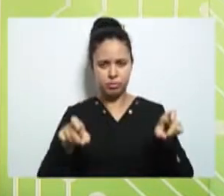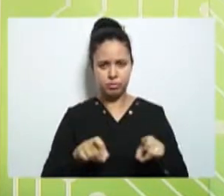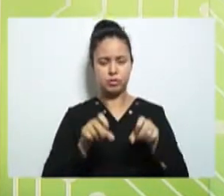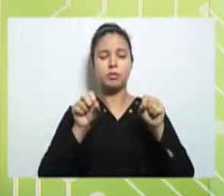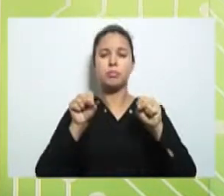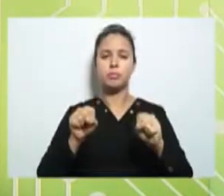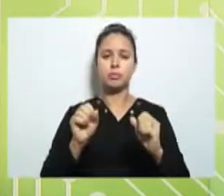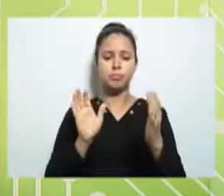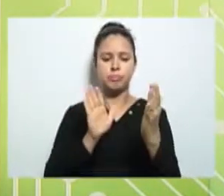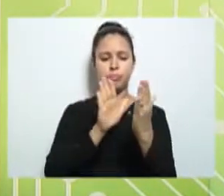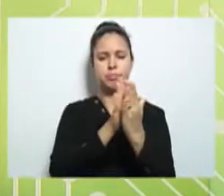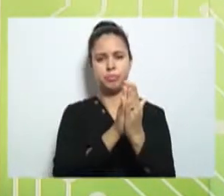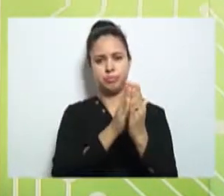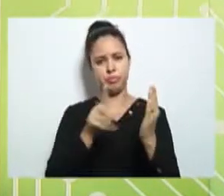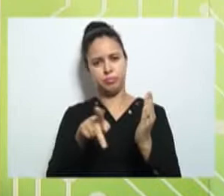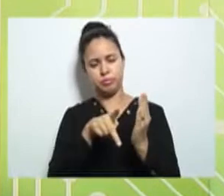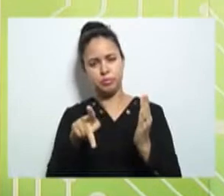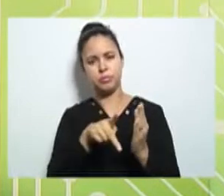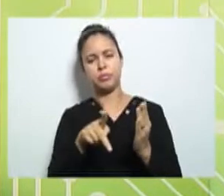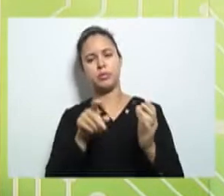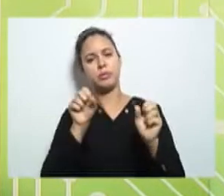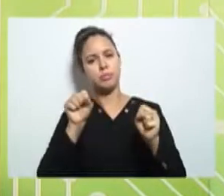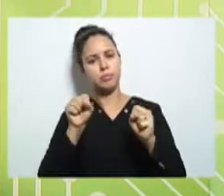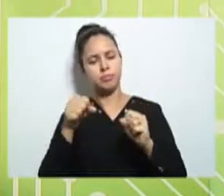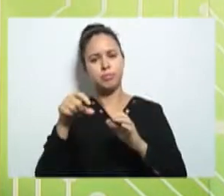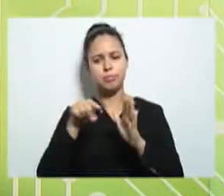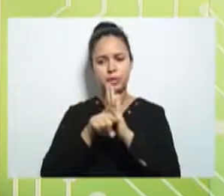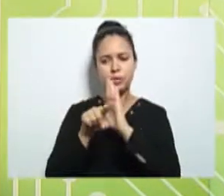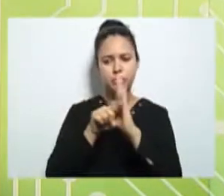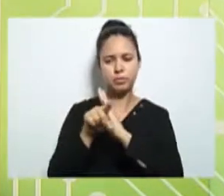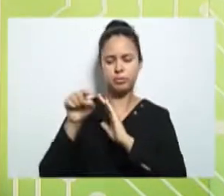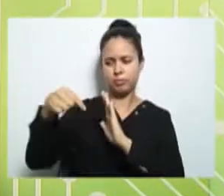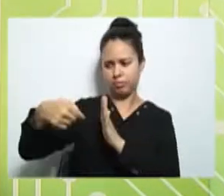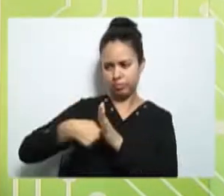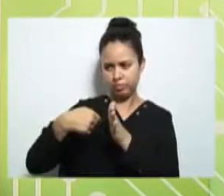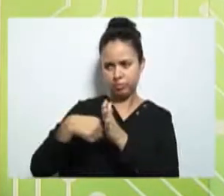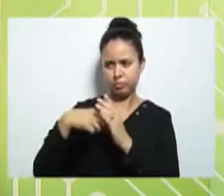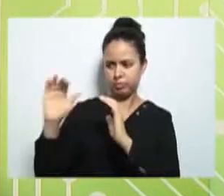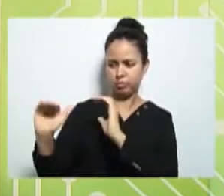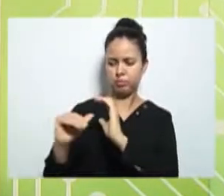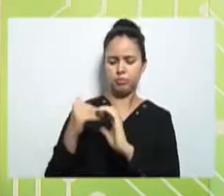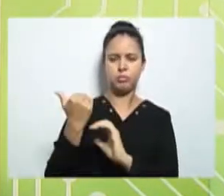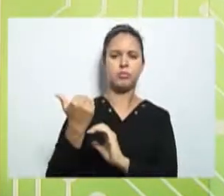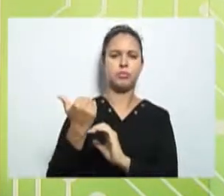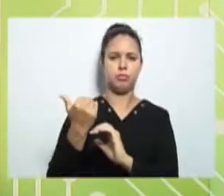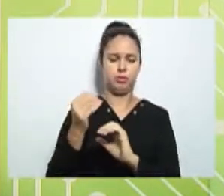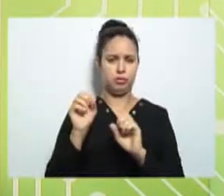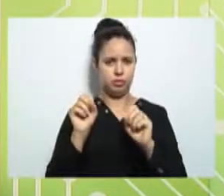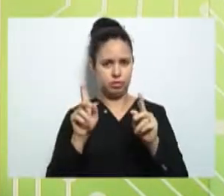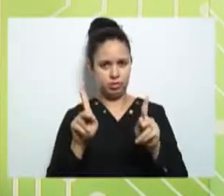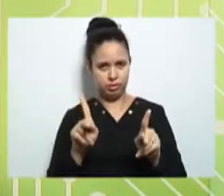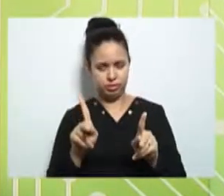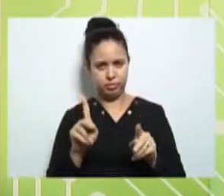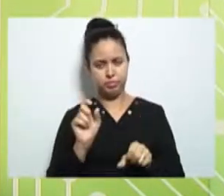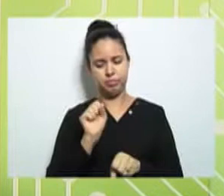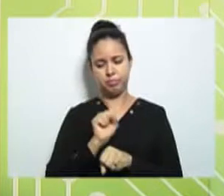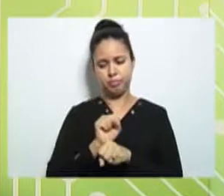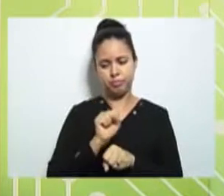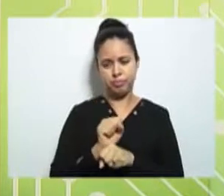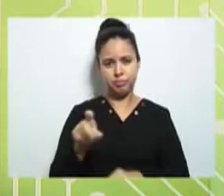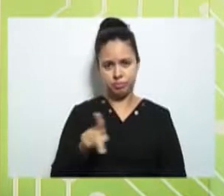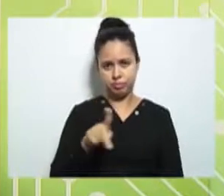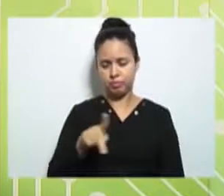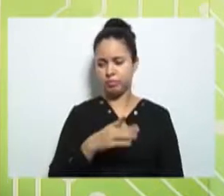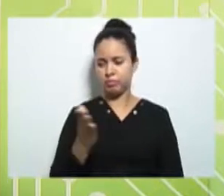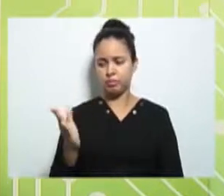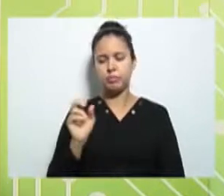professor presencial, olha, eu não entendi isso, que aí ele entra no chat e tira essa dúvida aqui com a professora Juliana, que está aqui para nos atender em relação